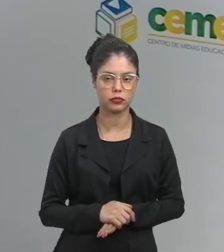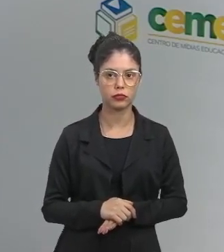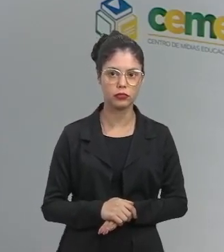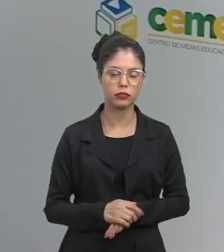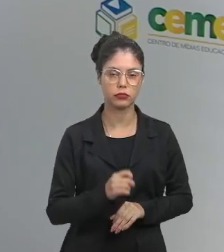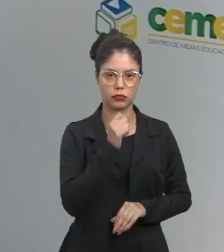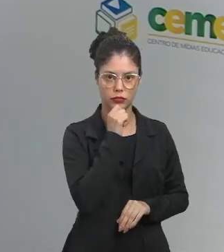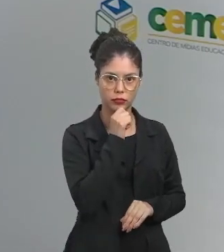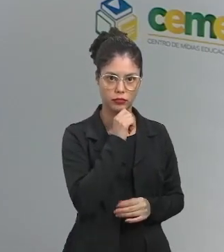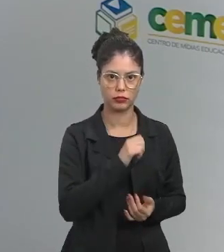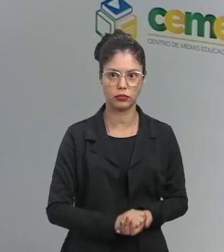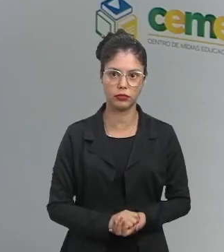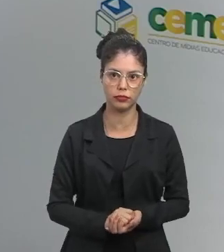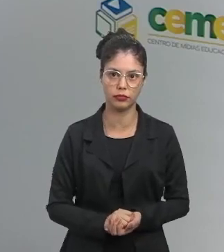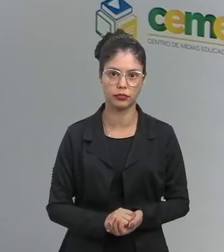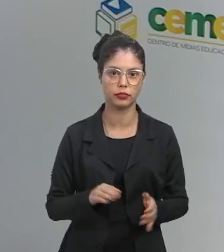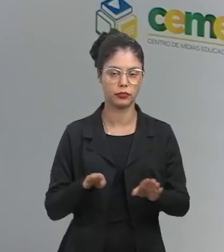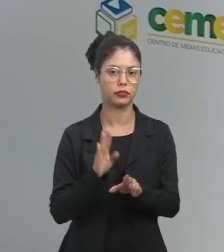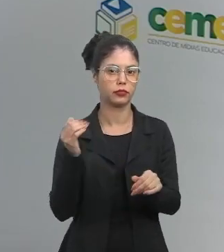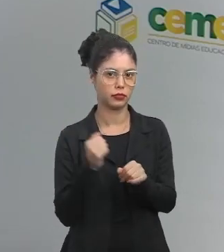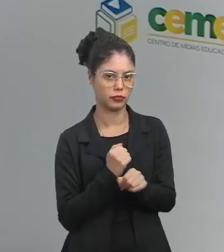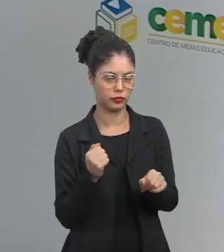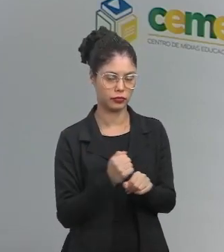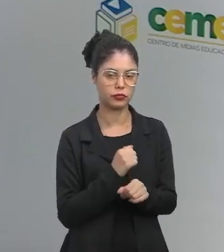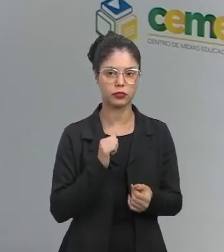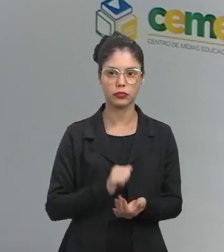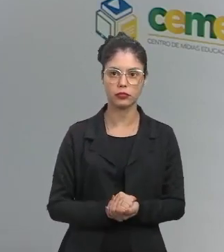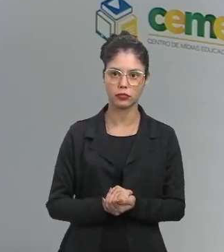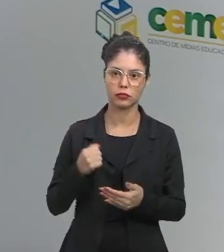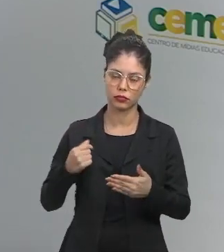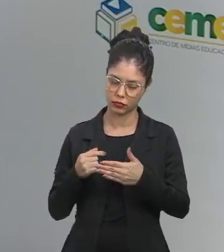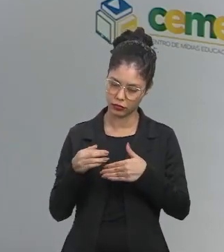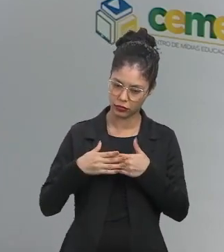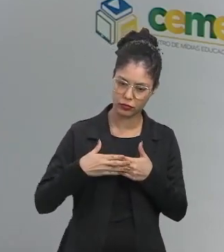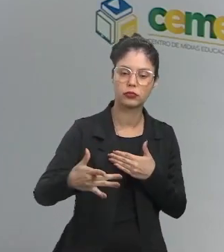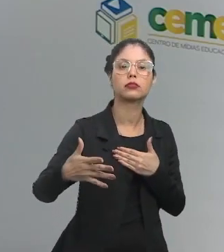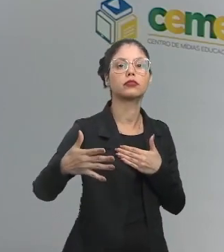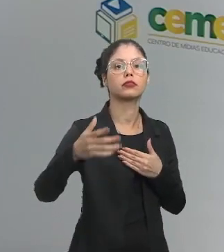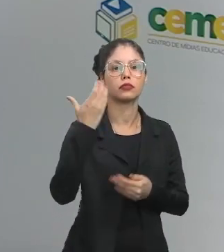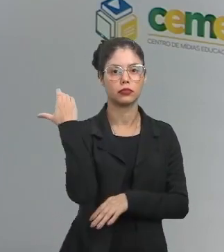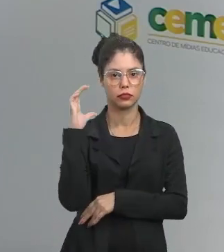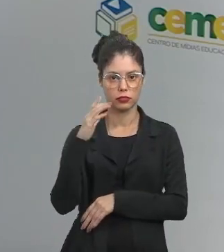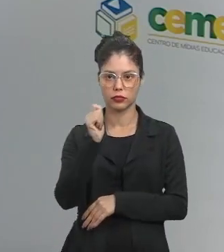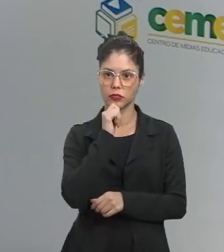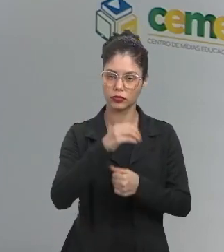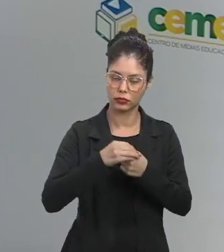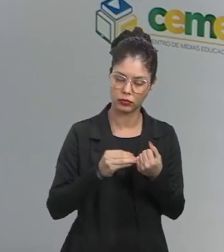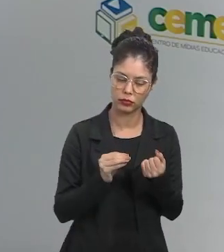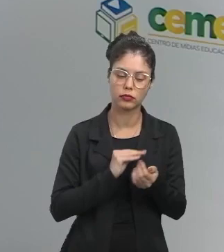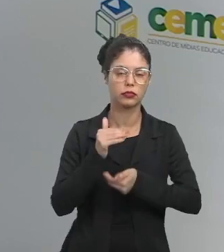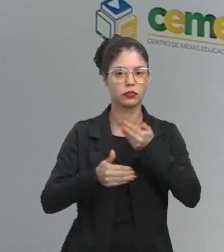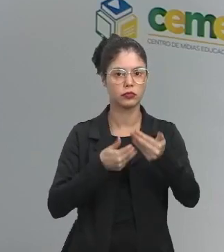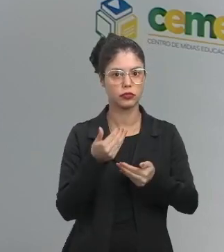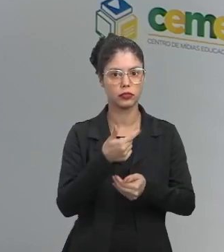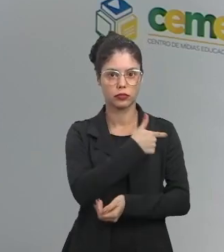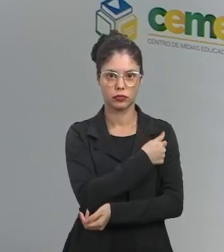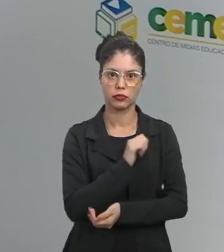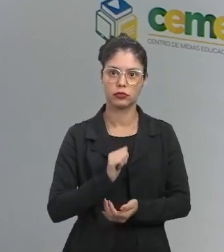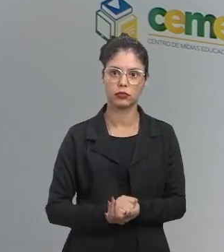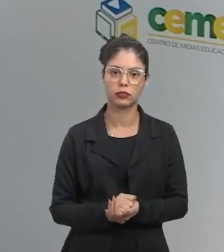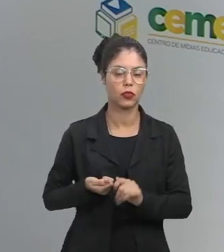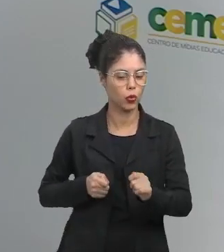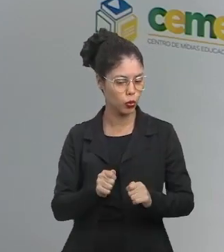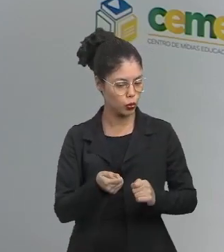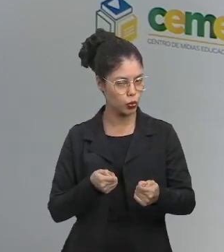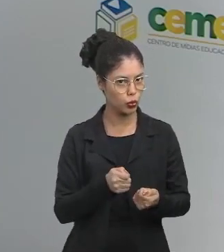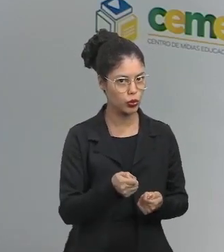RNA mensageiro é investigada há anos. Avanços científicos em genética molecular permitiram desenvolver uma vacina para